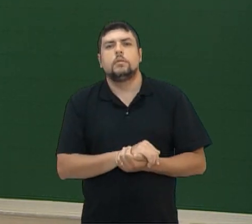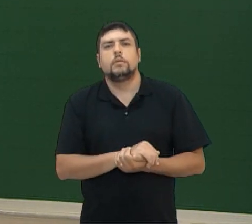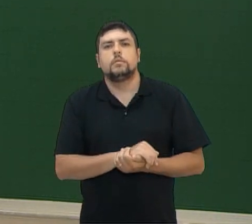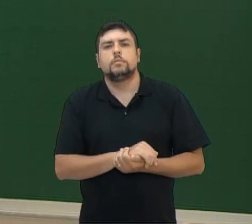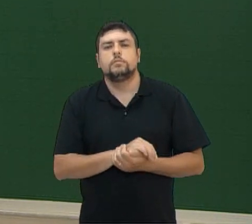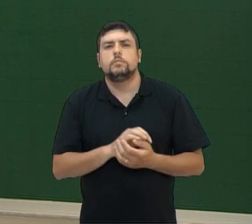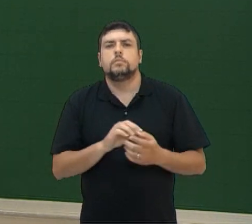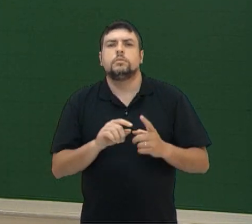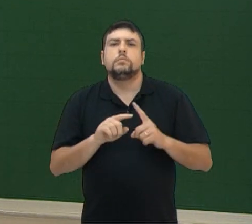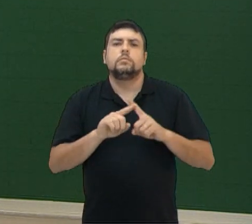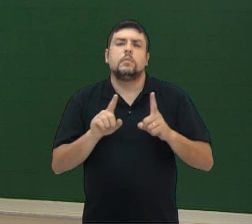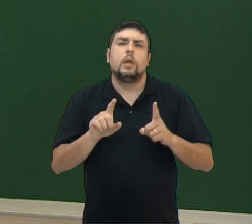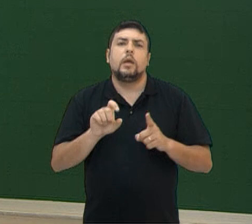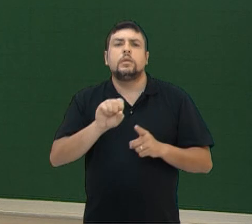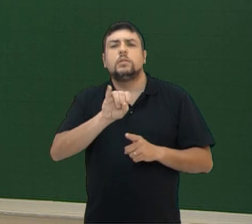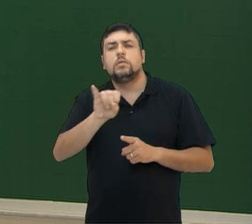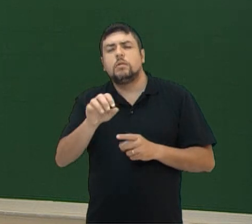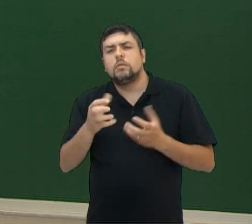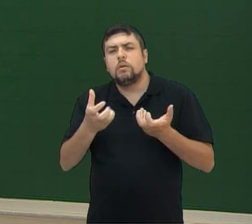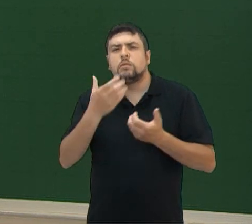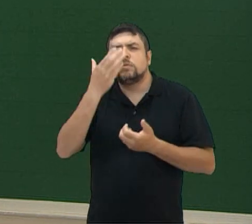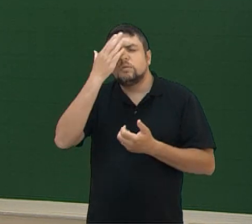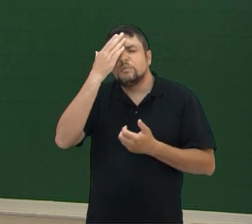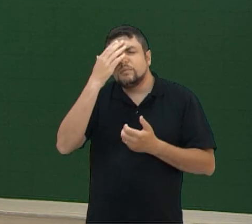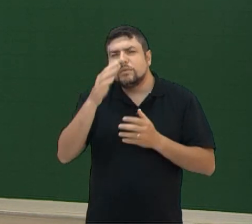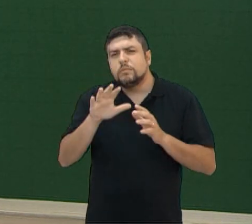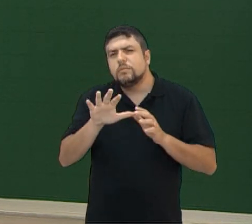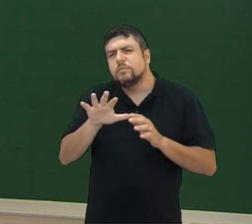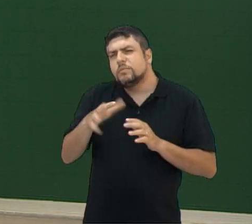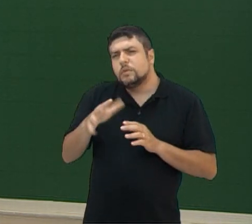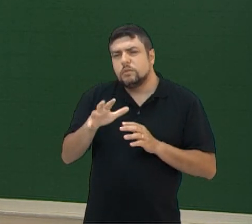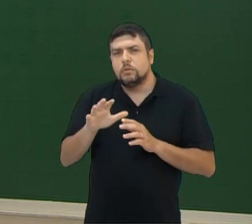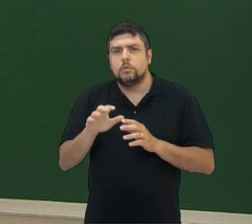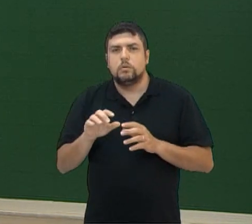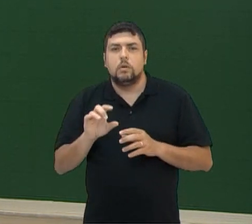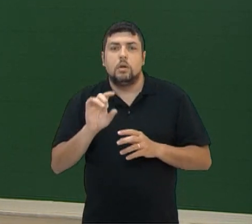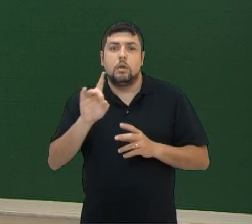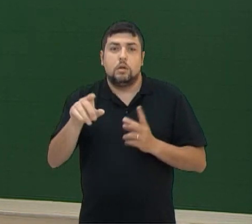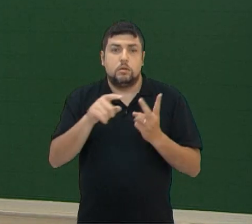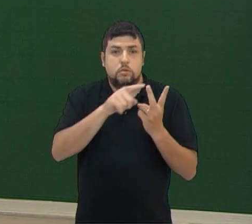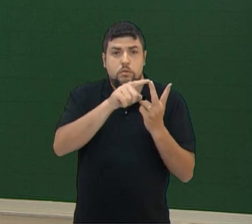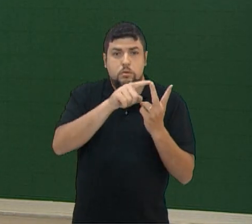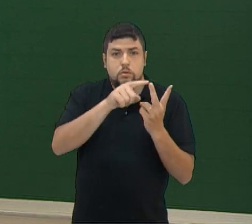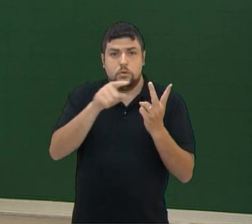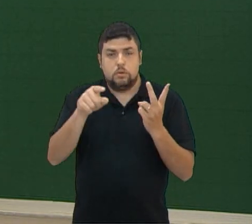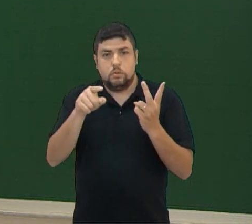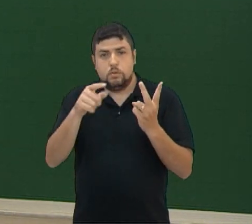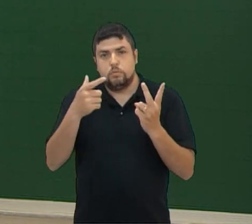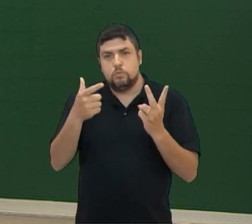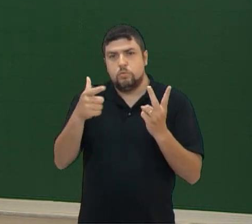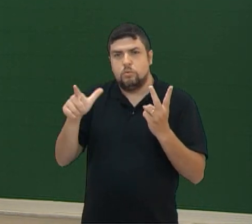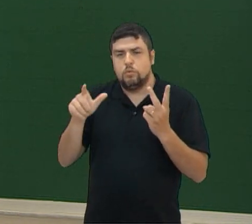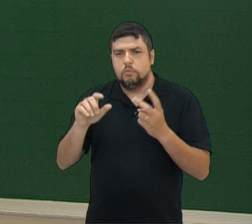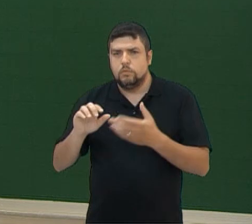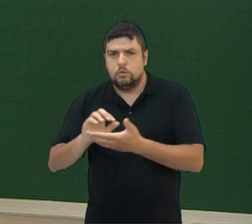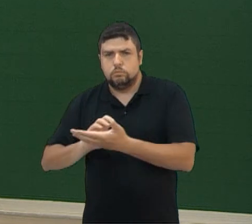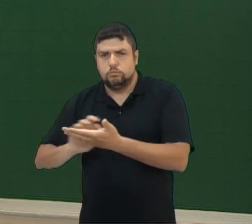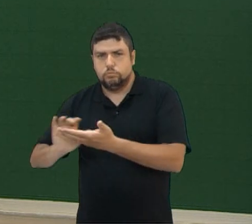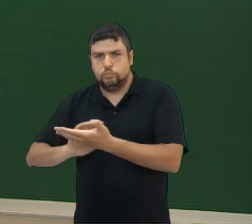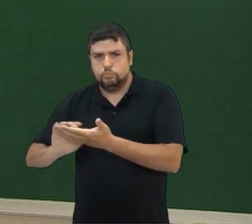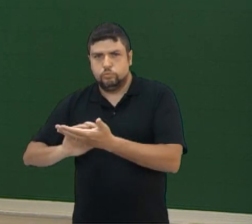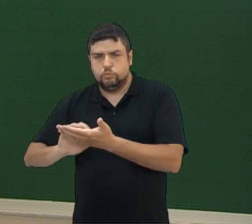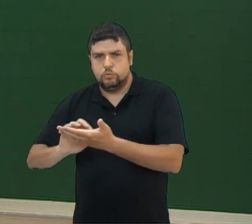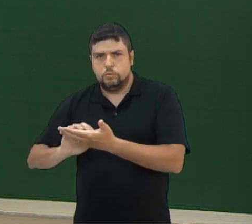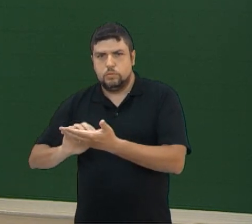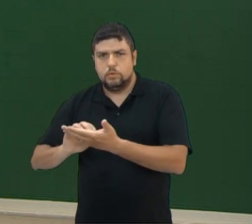se eu quiser saber mais ou menos quanto é essa medida, é só você substituir a raiz. Pega lá uma calculadora,